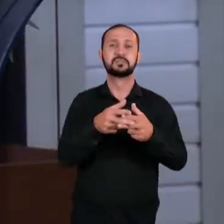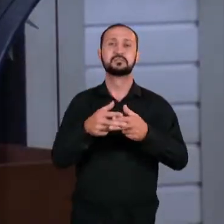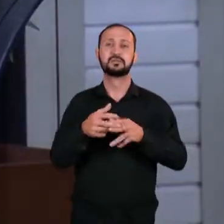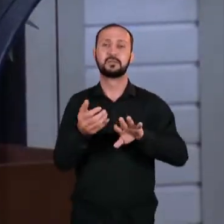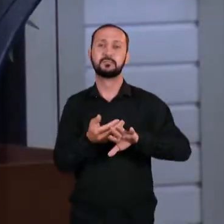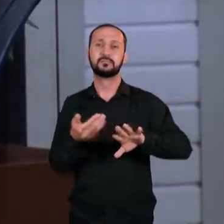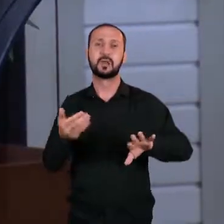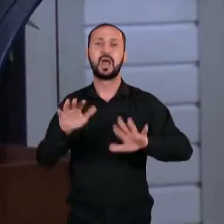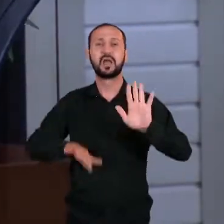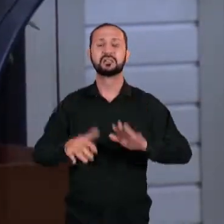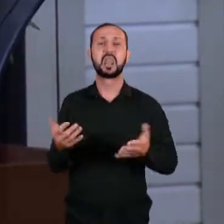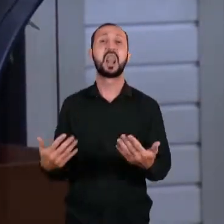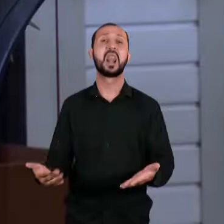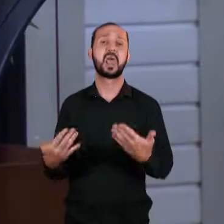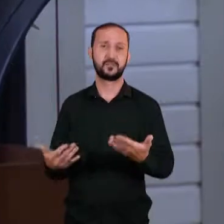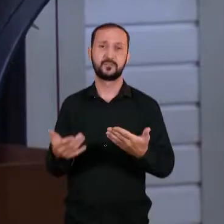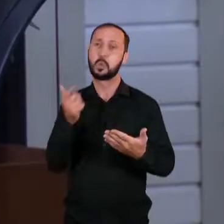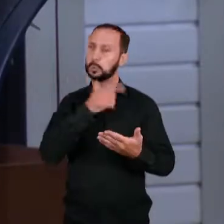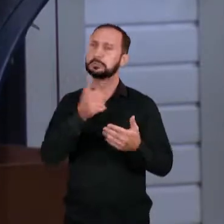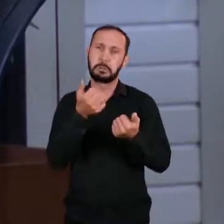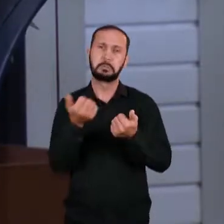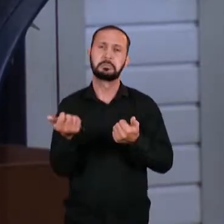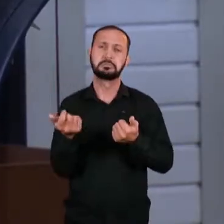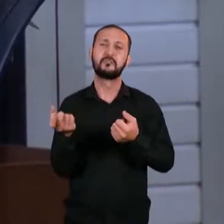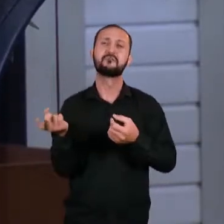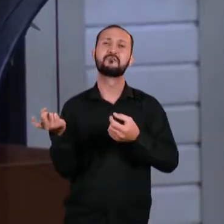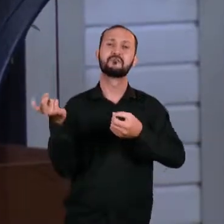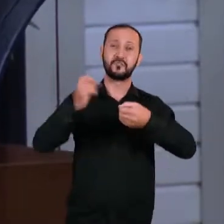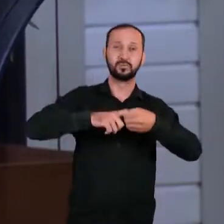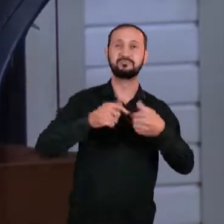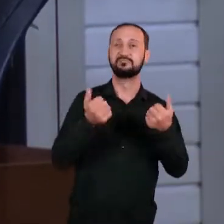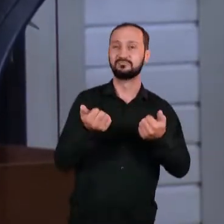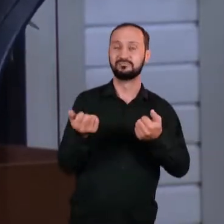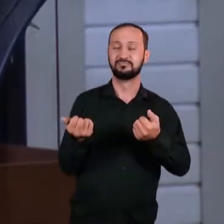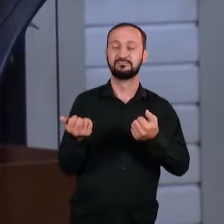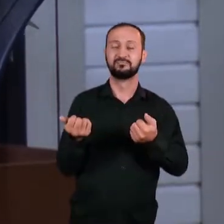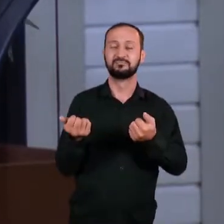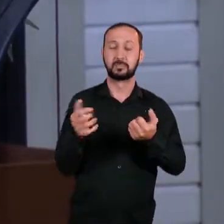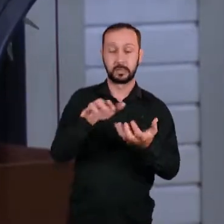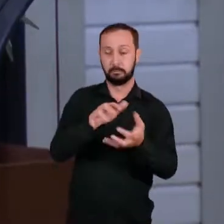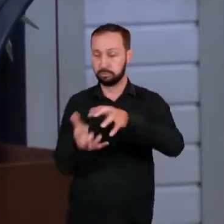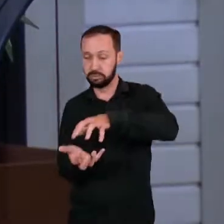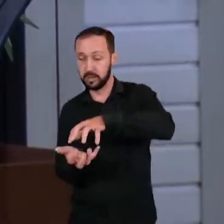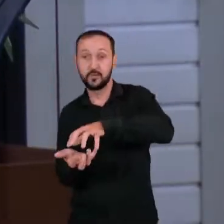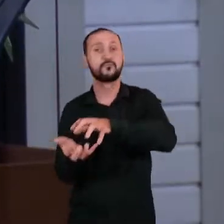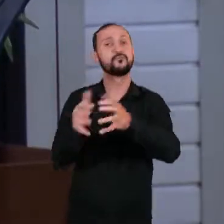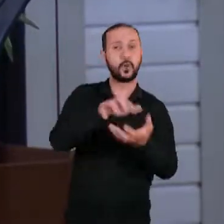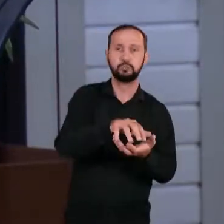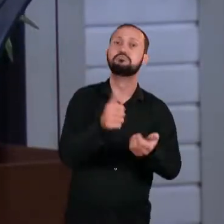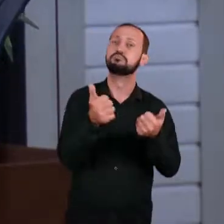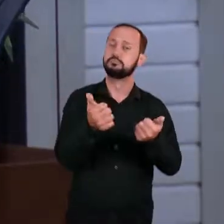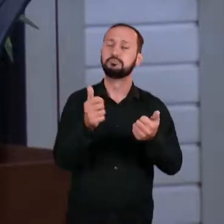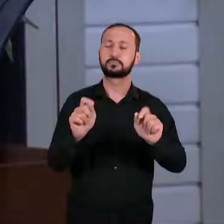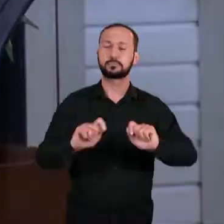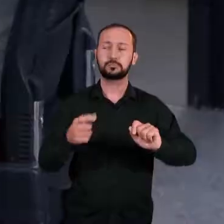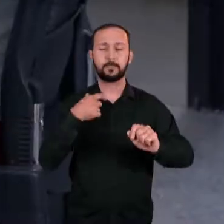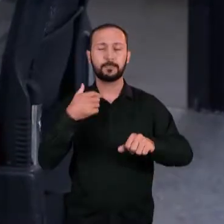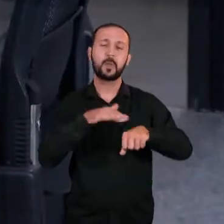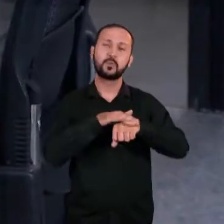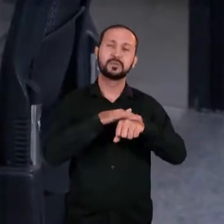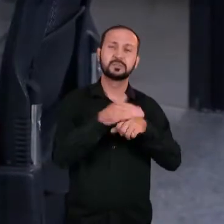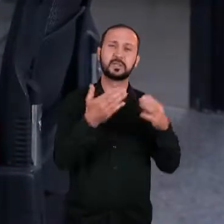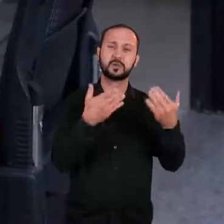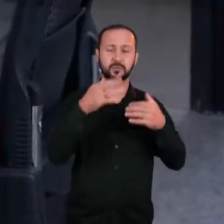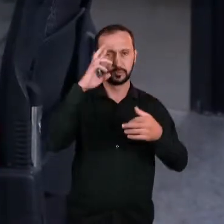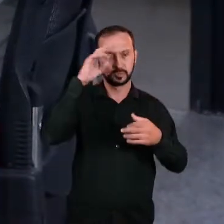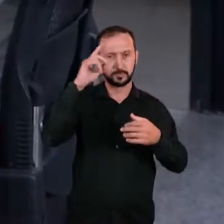quadros leves elas resolvem, né? Às vezes até para o paciente conseguir fazer esse redirecionamento do que não é legal, conseguir discutir com a chefia. Mas